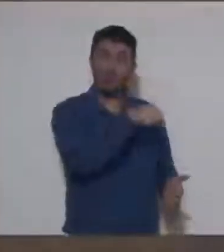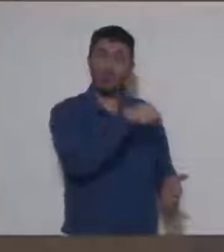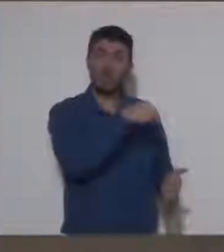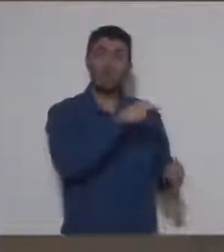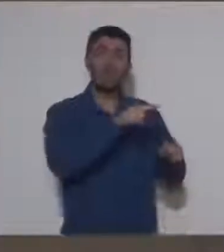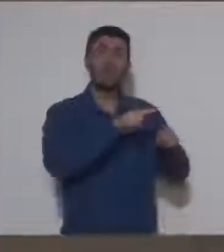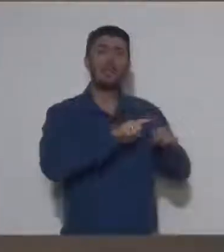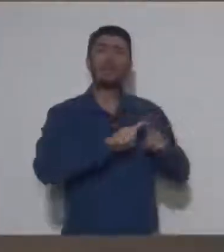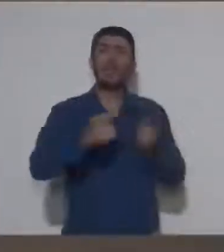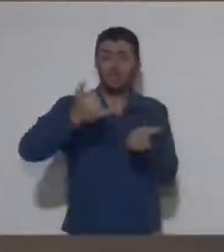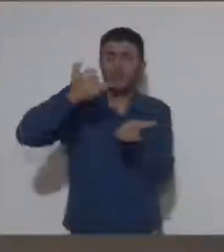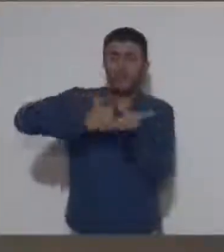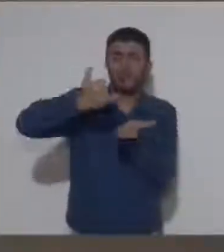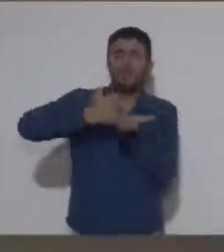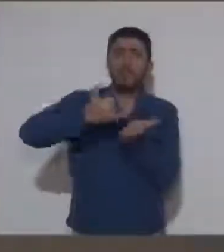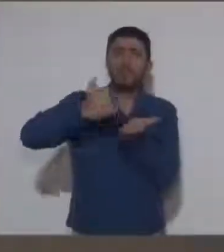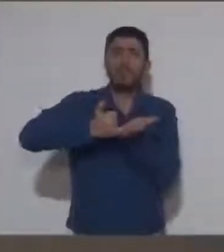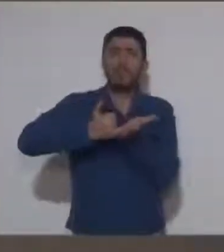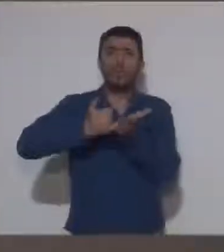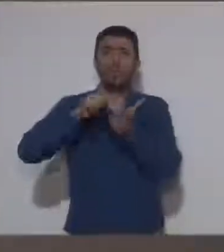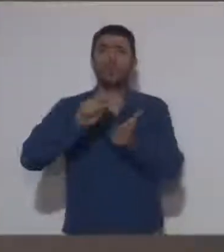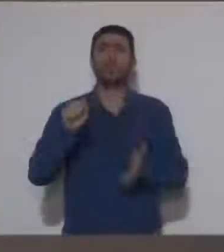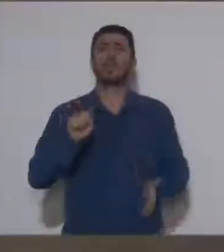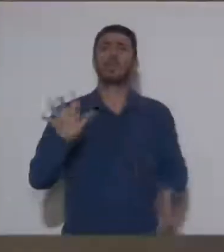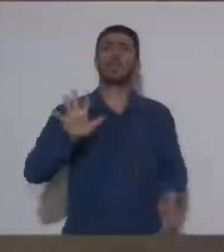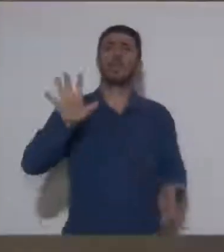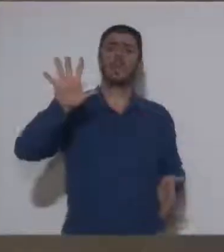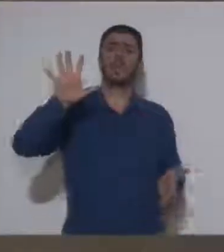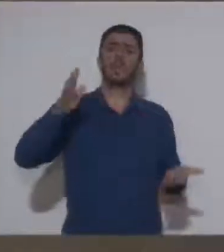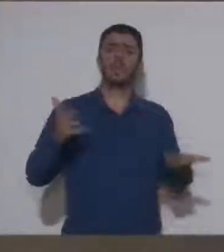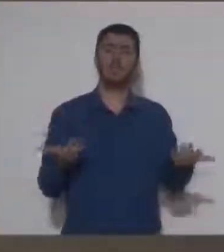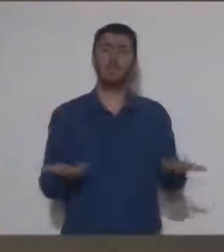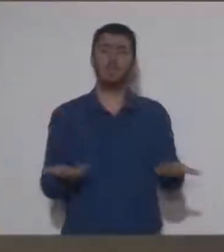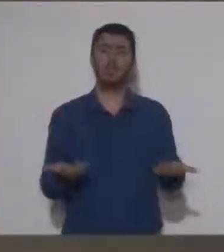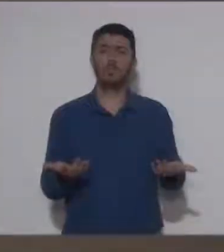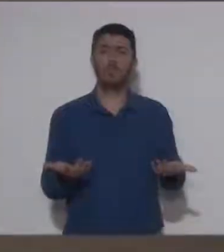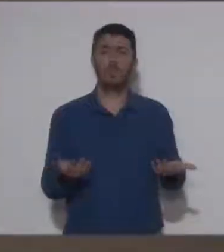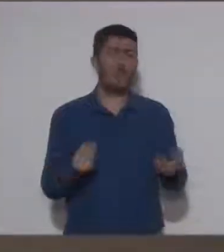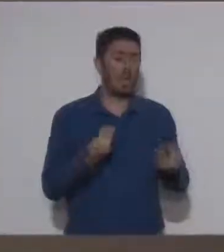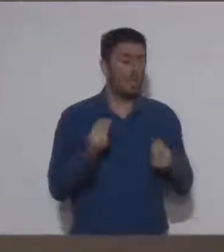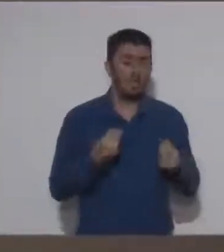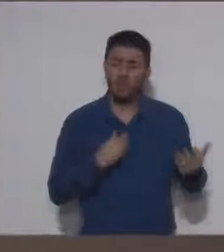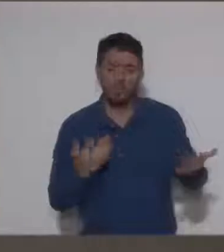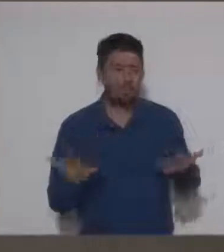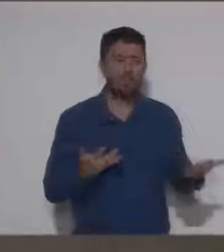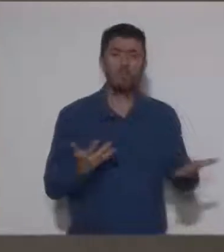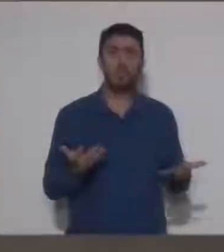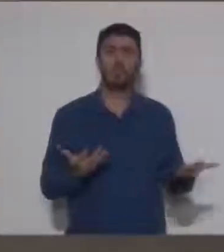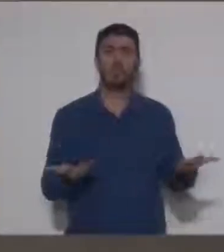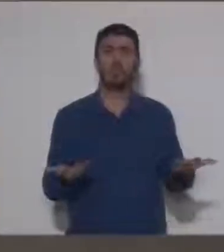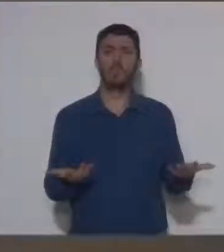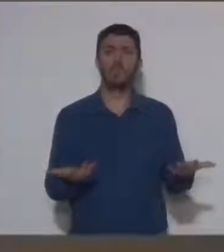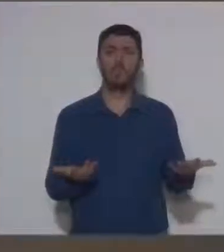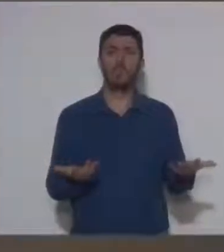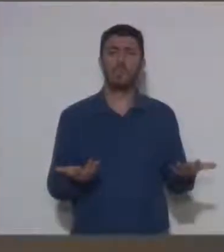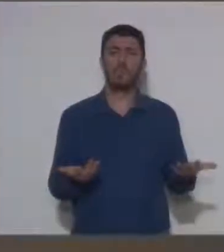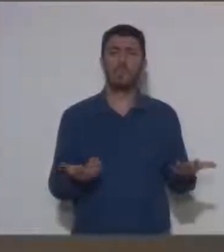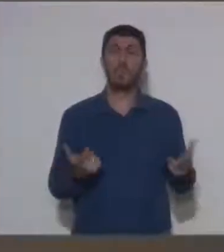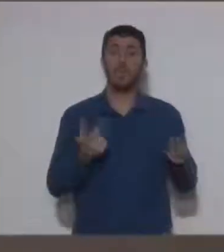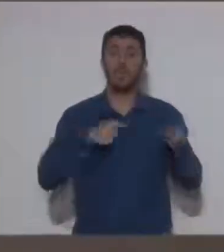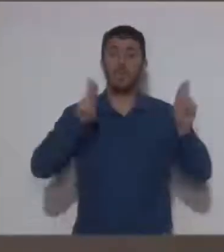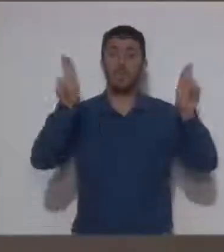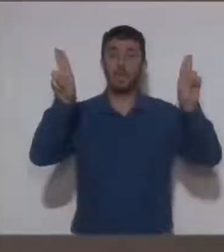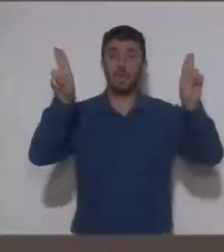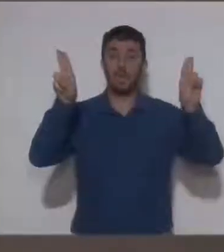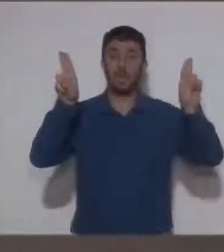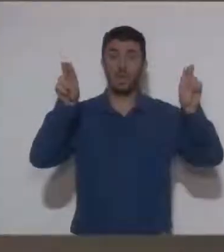olha que situação, não é? Fica uma rede aí. Como é que a gente escapa disso? Como é que a gente sai disso? Aspas novamente, o direito